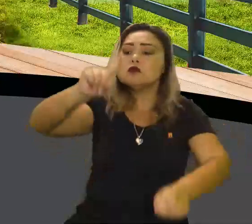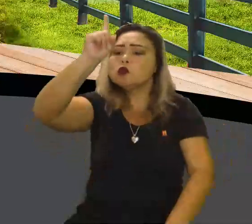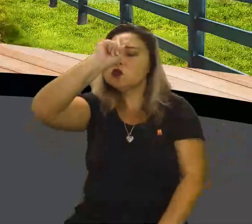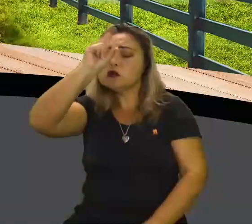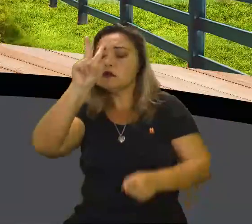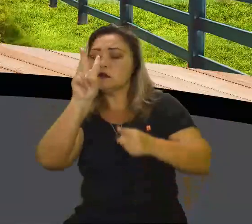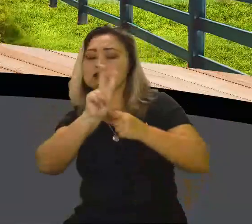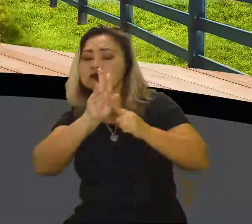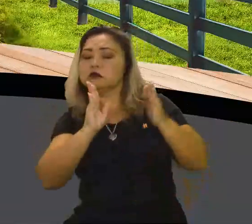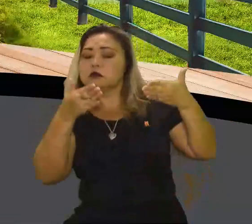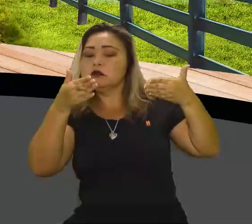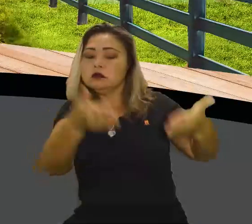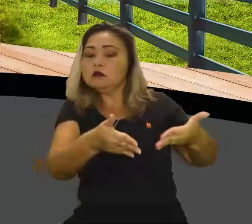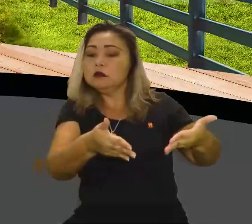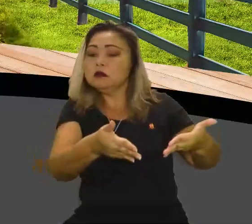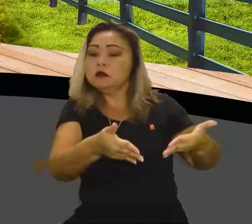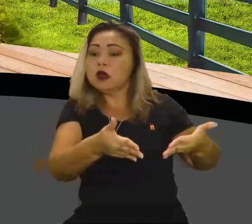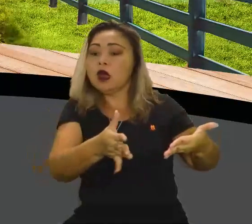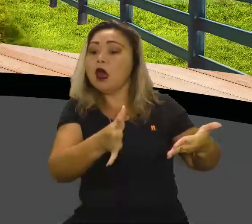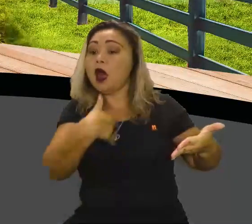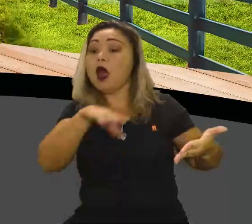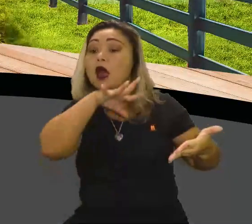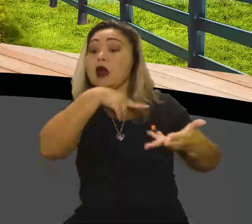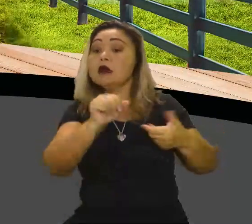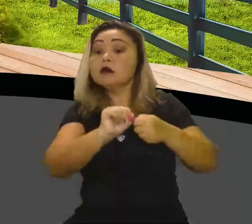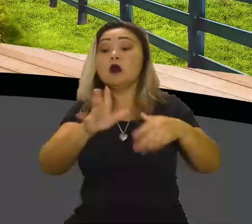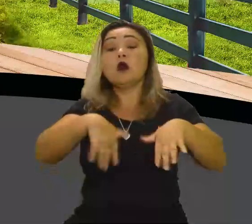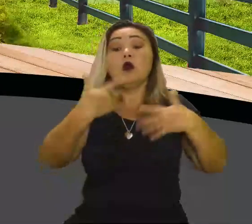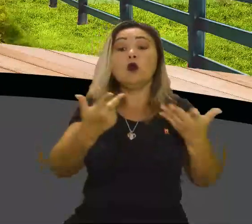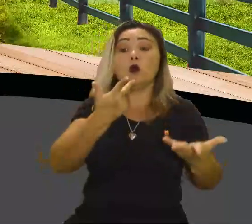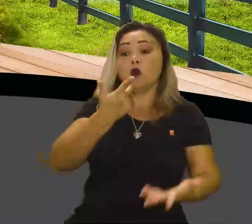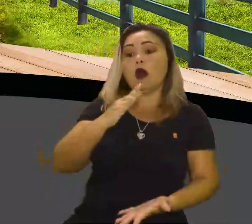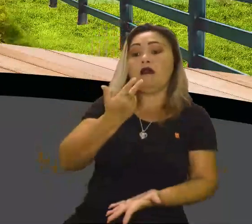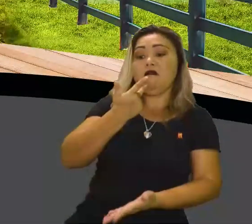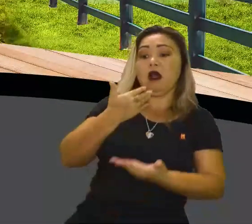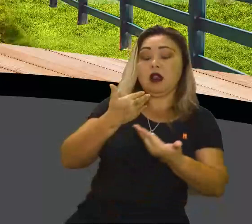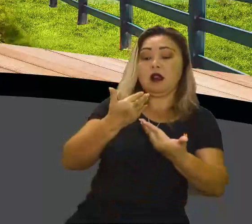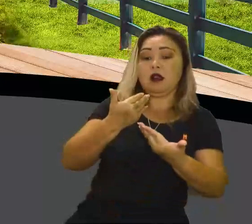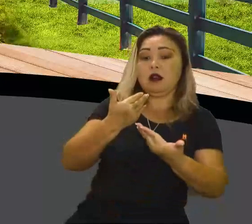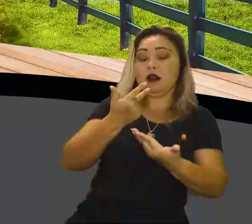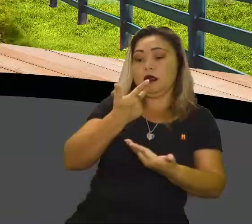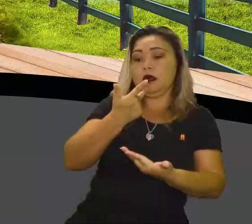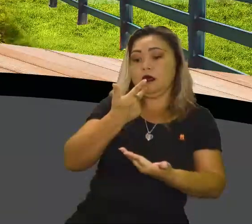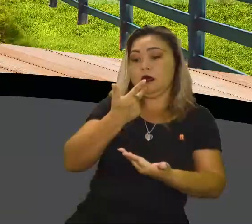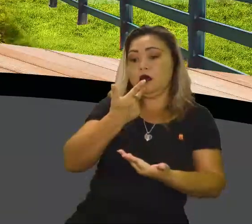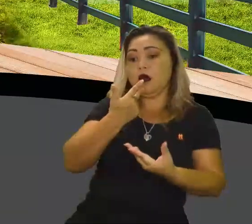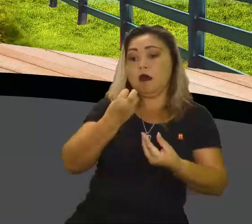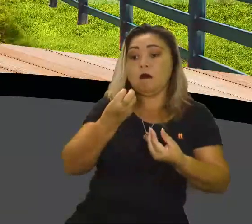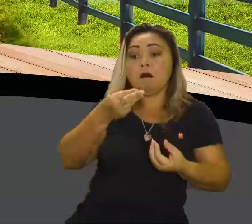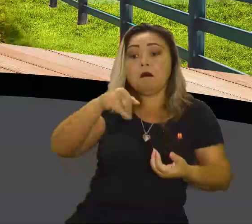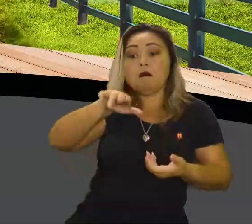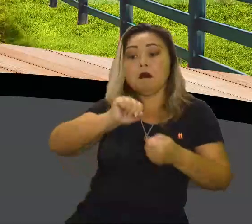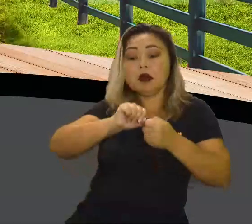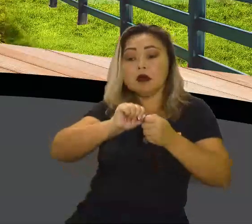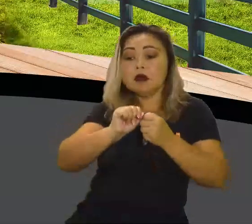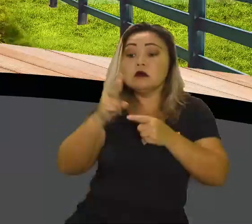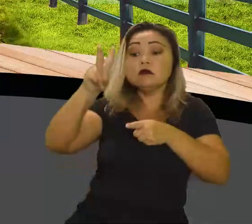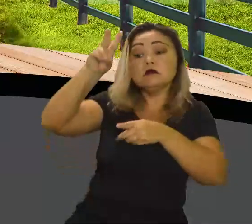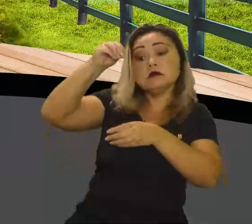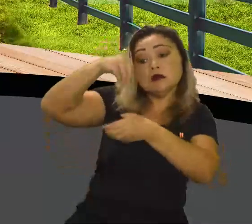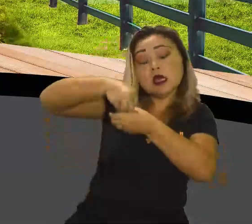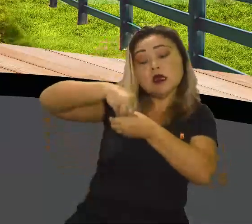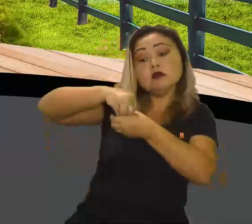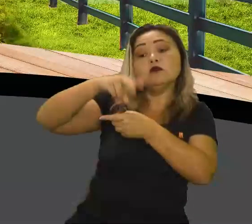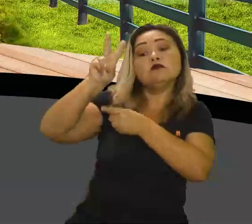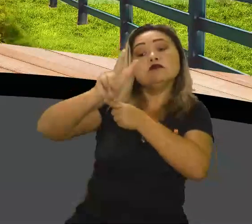aquele determinado animal. Então, quando eu tinha que começar aqui a falar sobre manejos dentro de um apiário,